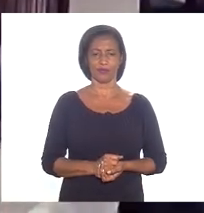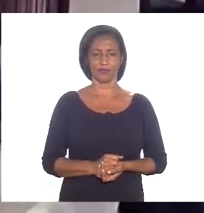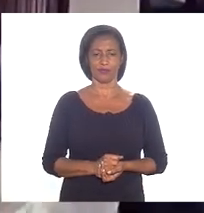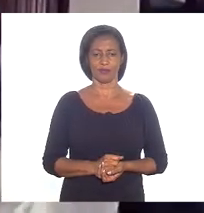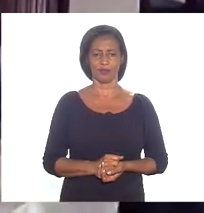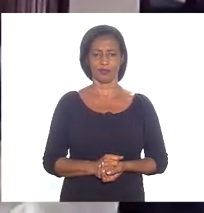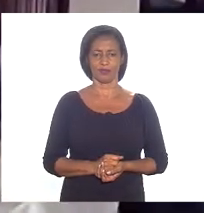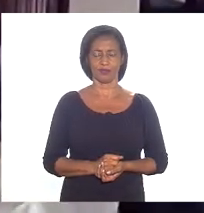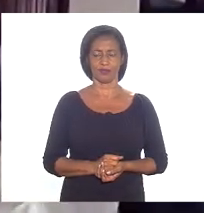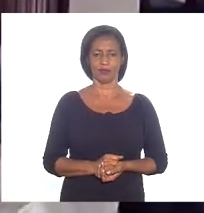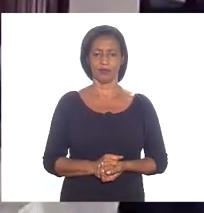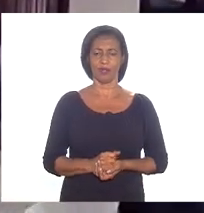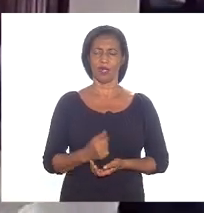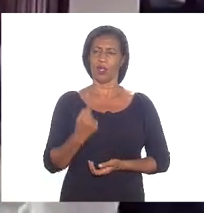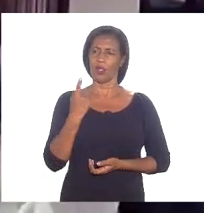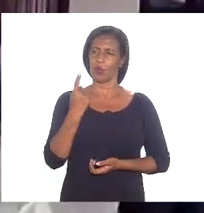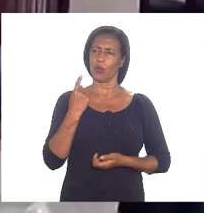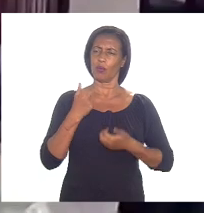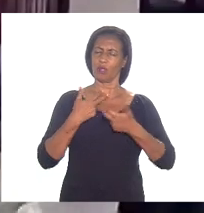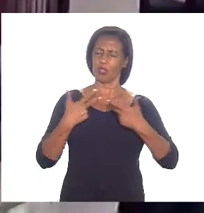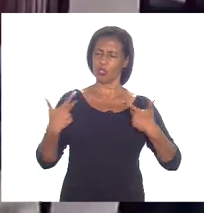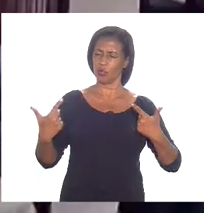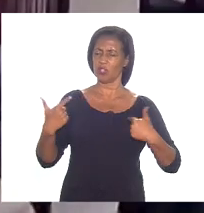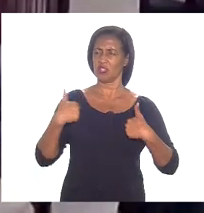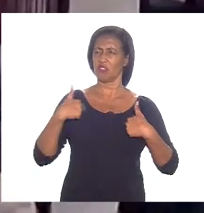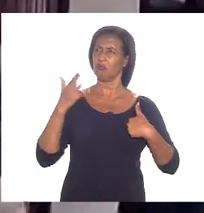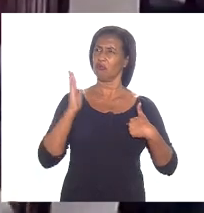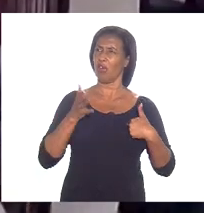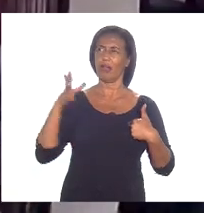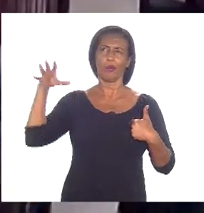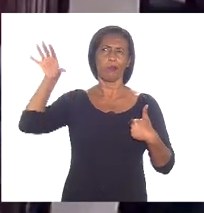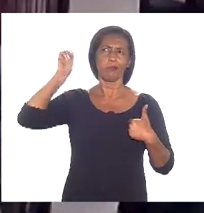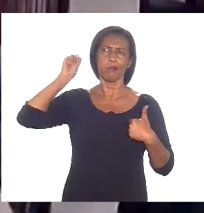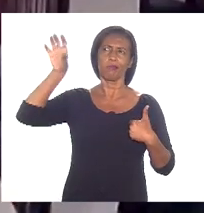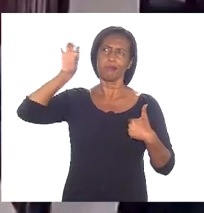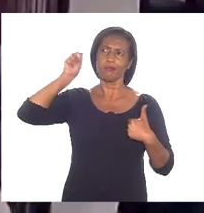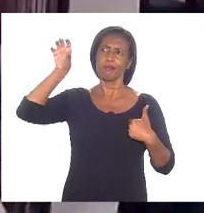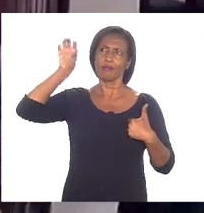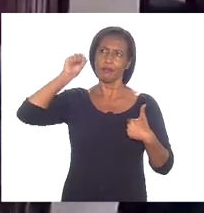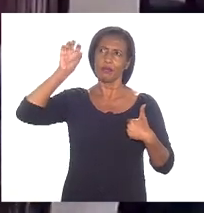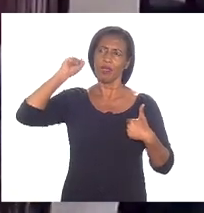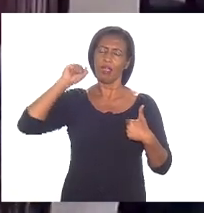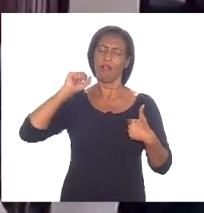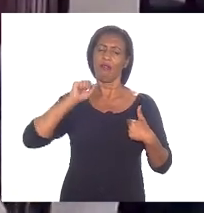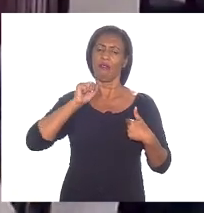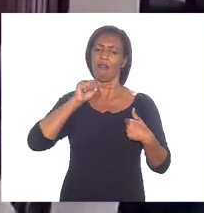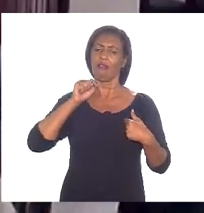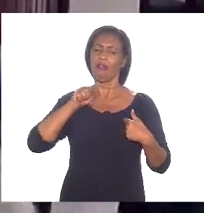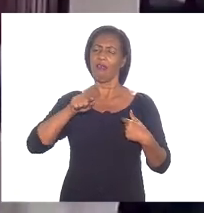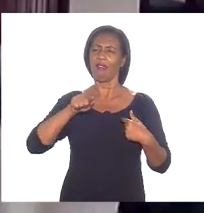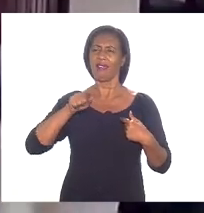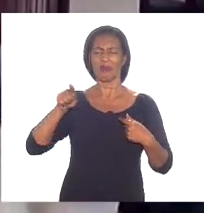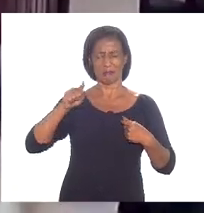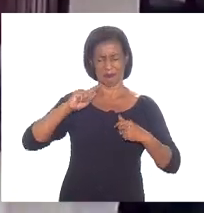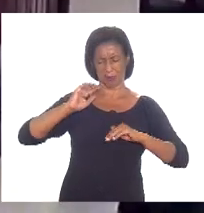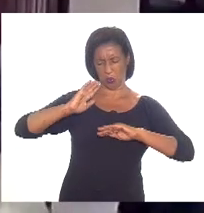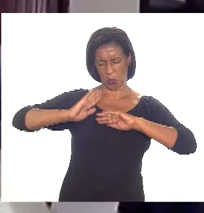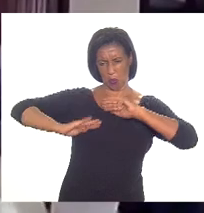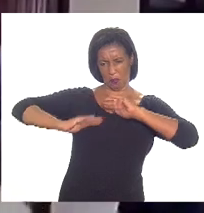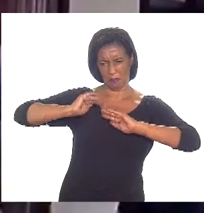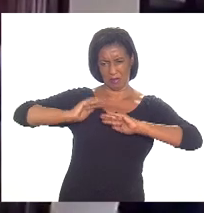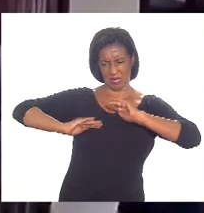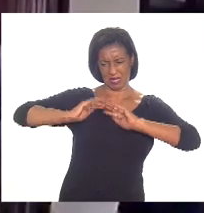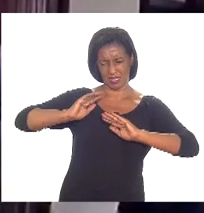uma das coisas que eu tenho ouvido muito, né, é essa questão da competência